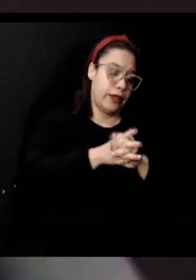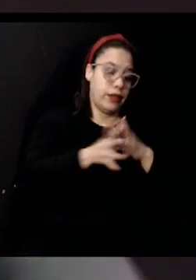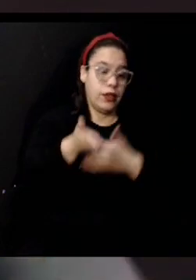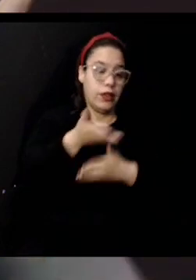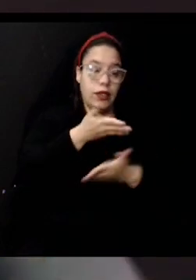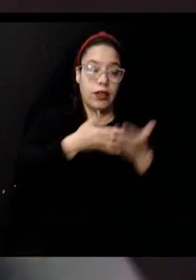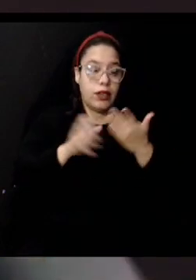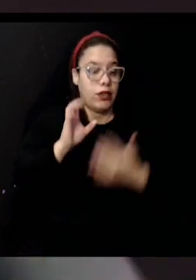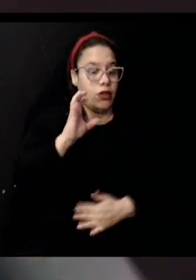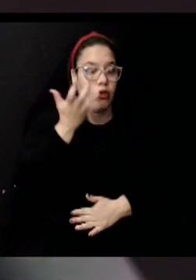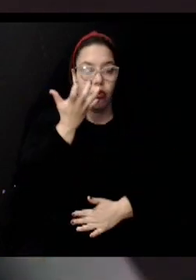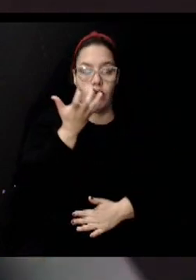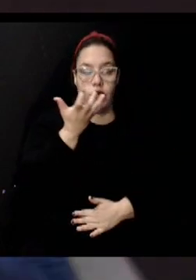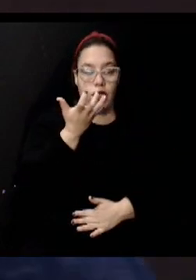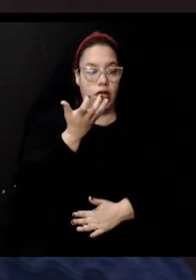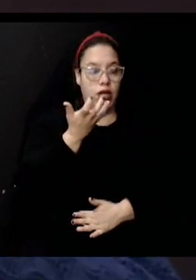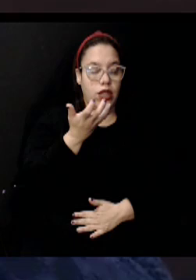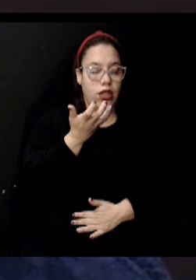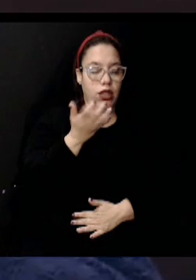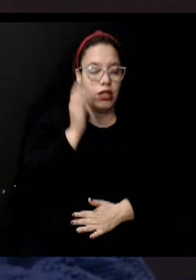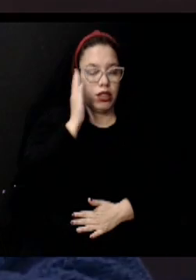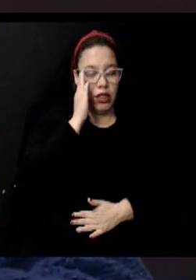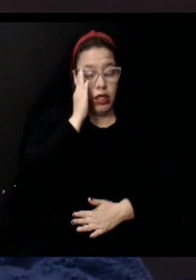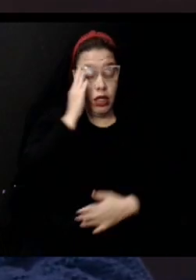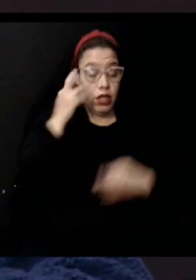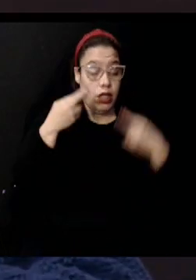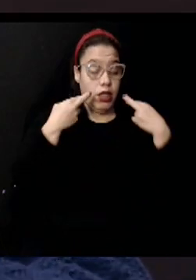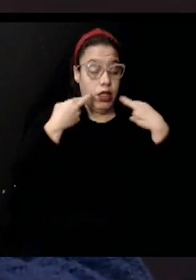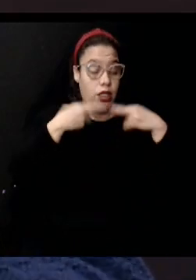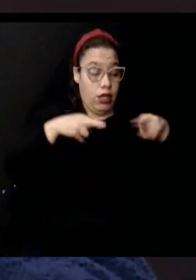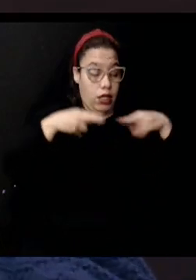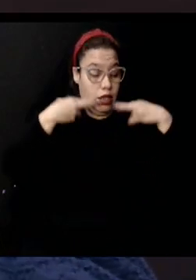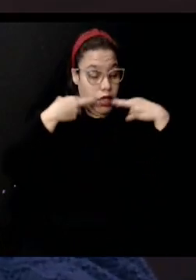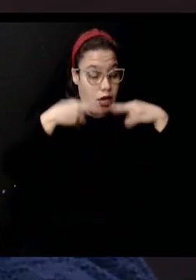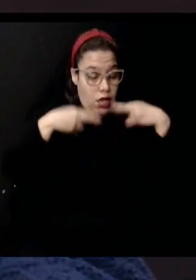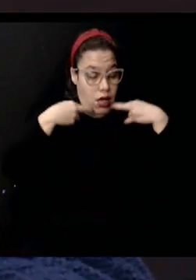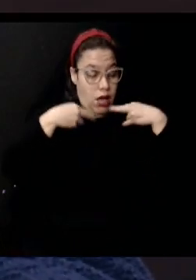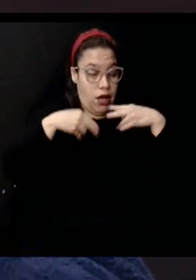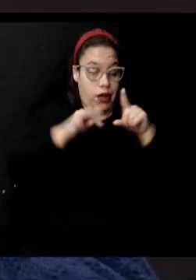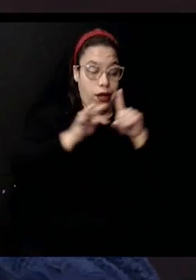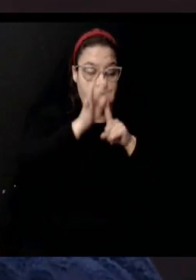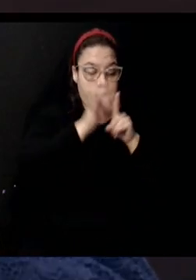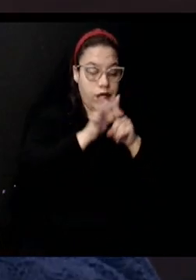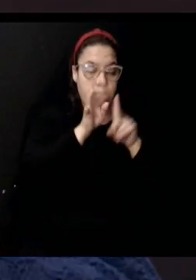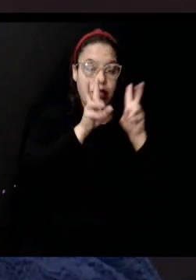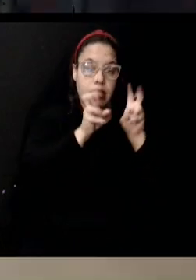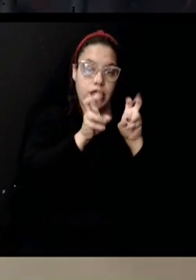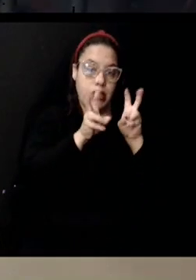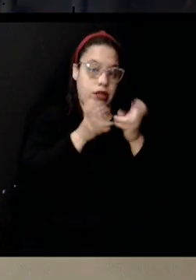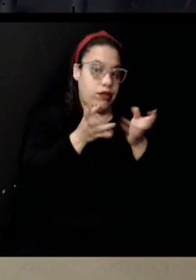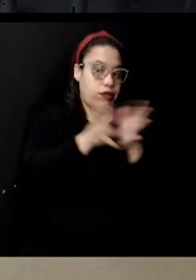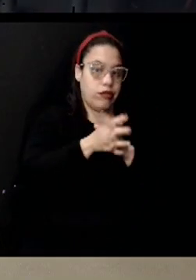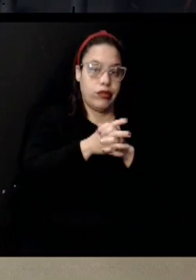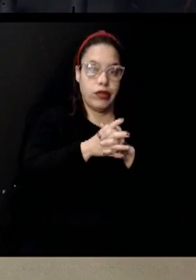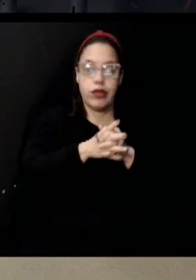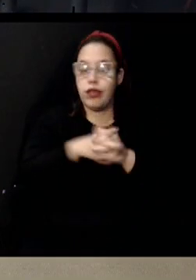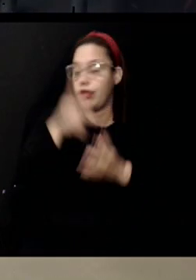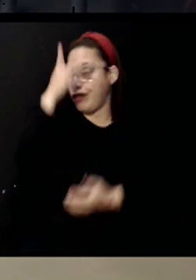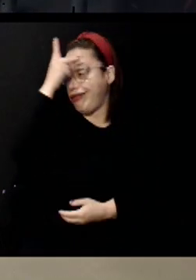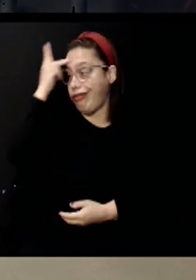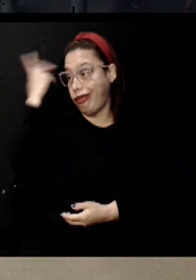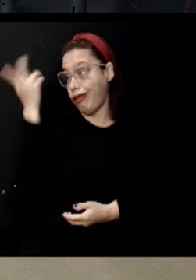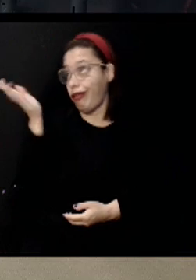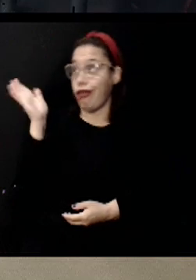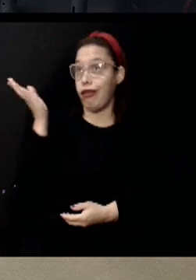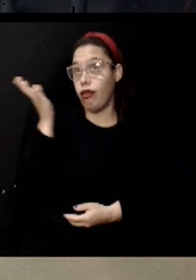mais que a outra pessoa reclame do tempo, do que for para puxar Uhum, assunto, se não há acolhimento. Aquela pessoa fala assim, né: "Nossa, o